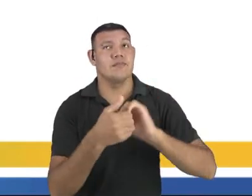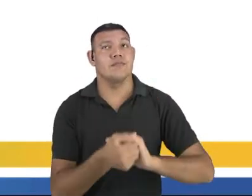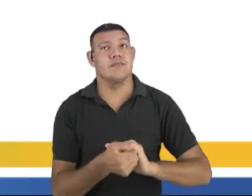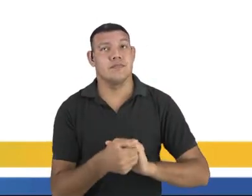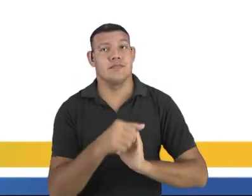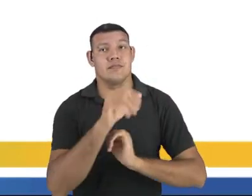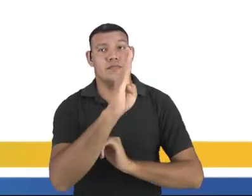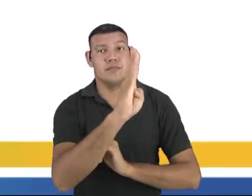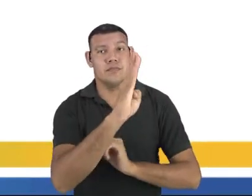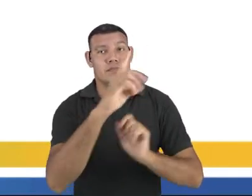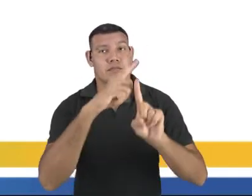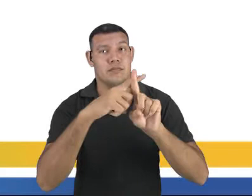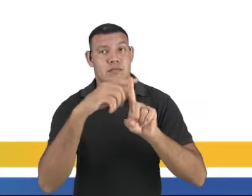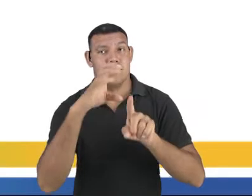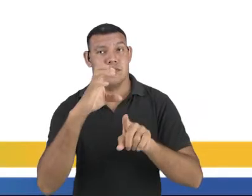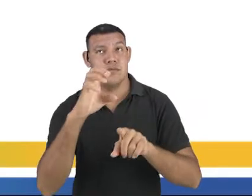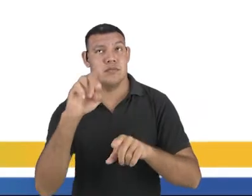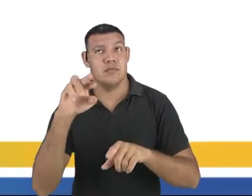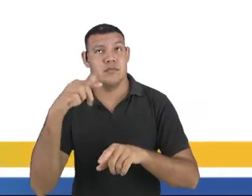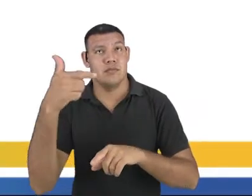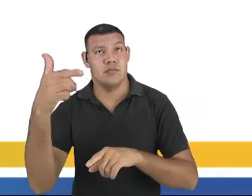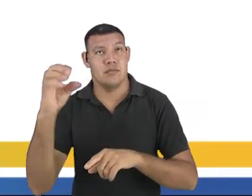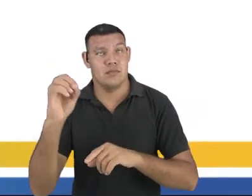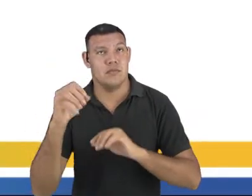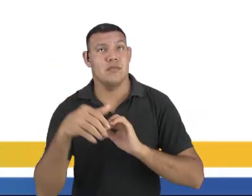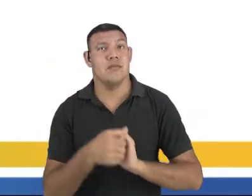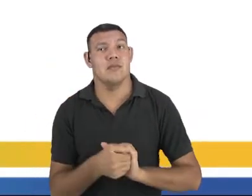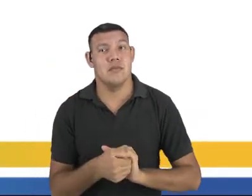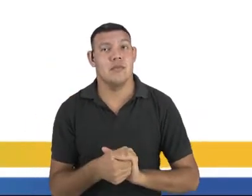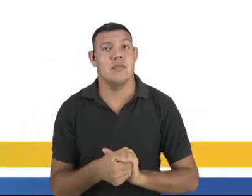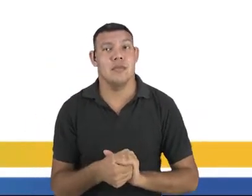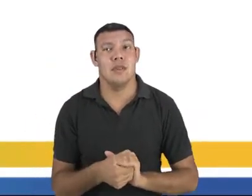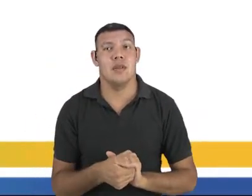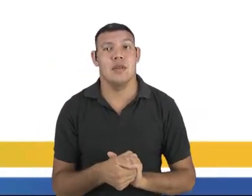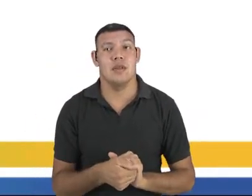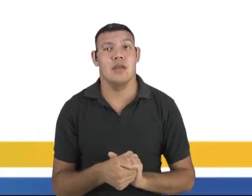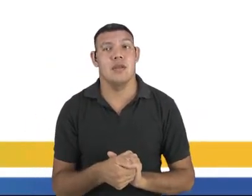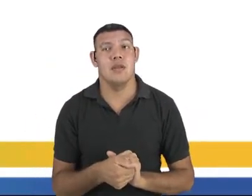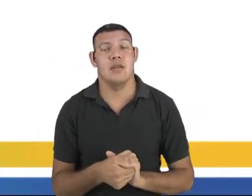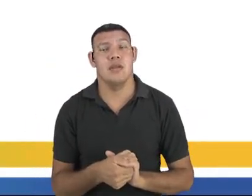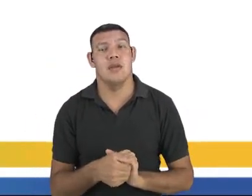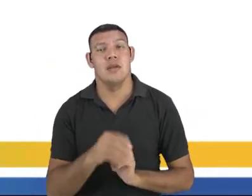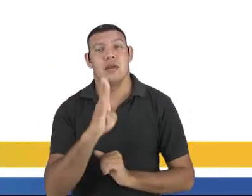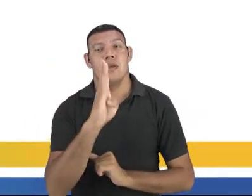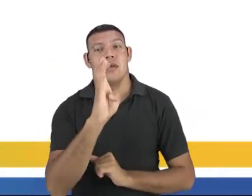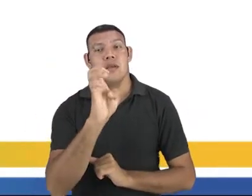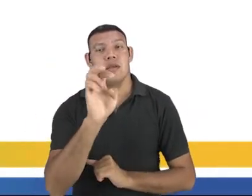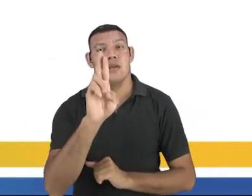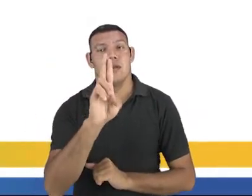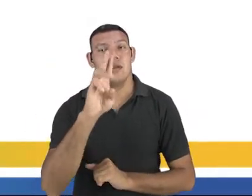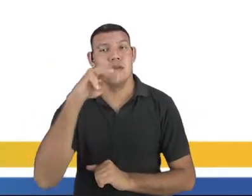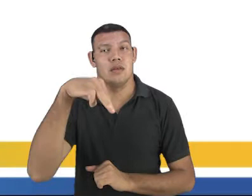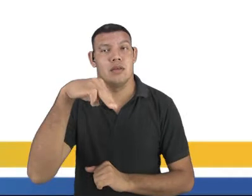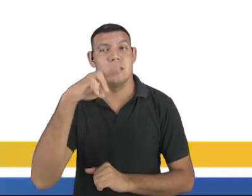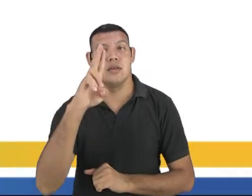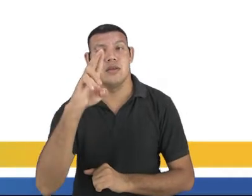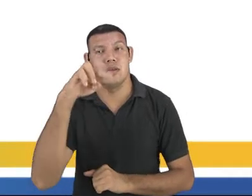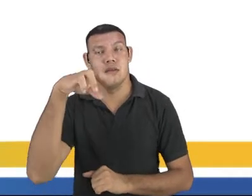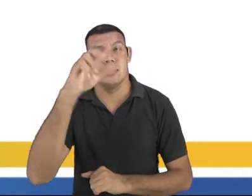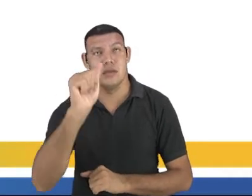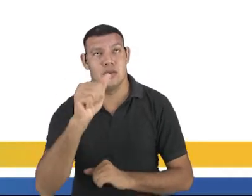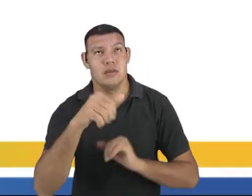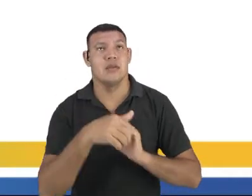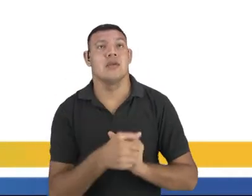B + C = 20 ou seja bermuda + camisa igual a 20 por causa da quantidade e